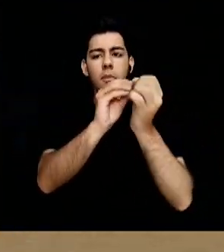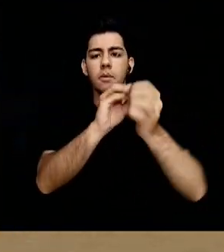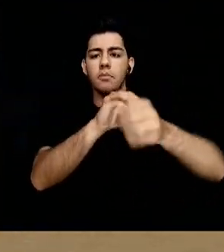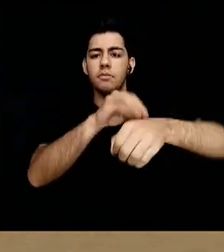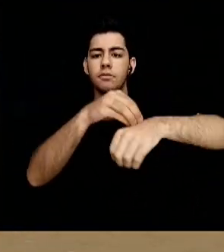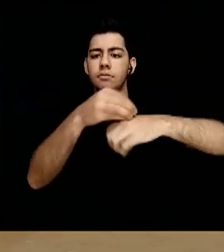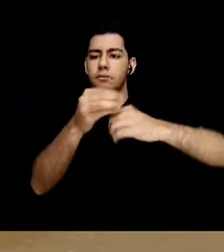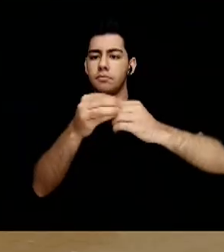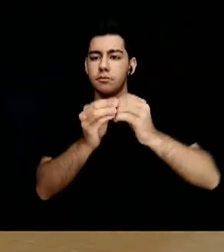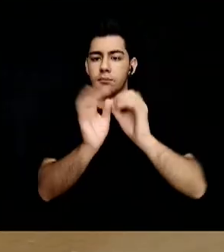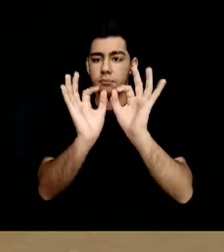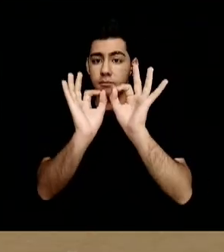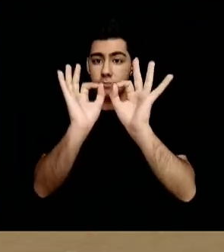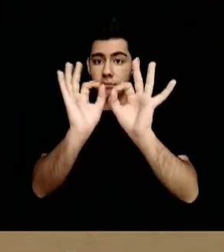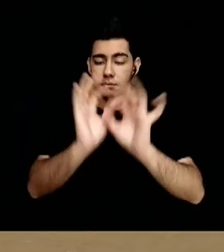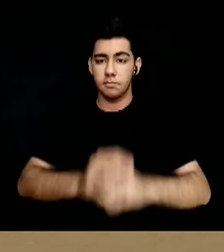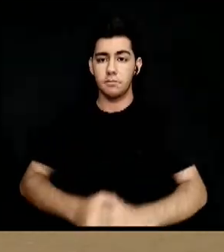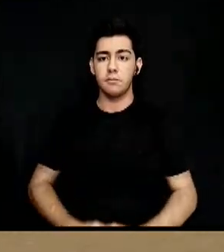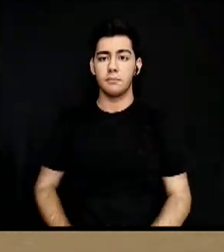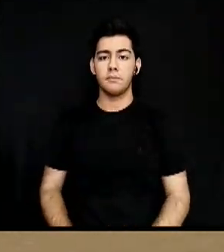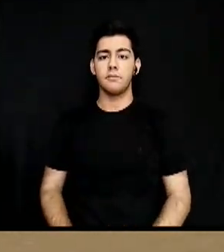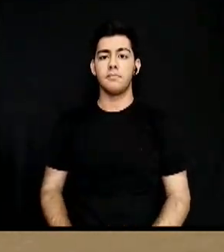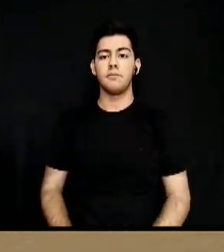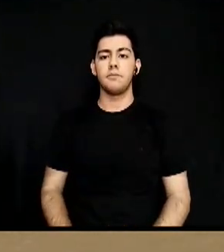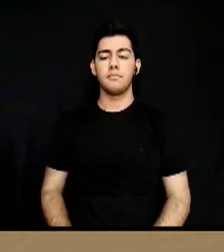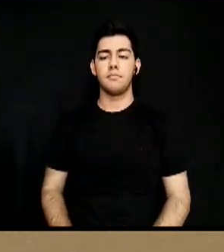você completa o quadradinho. E aí eu completo.